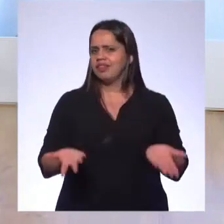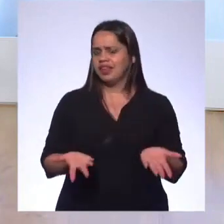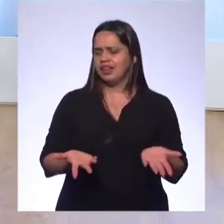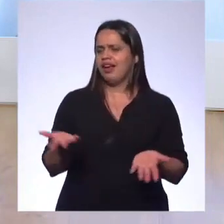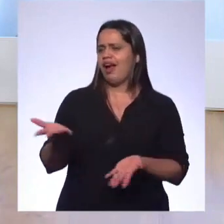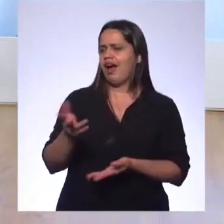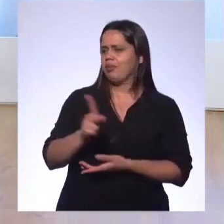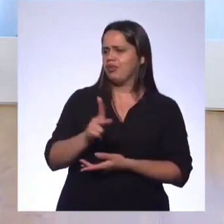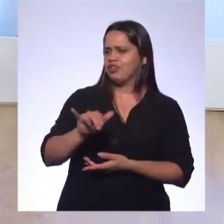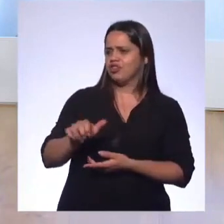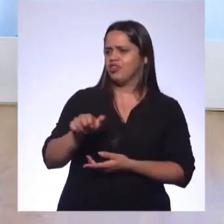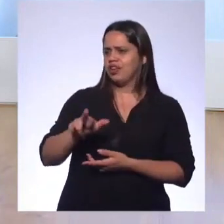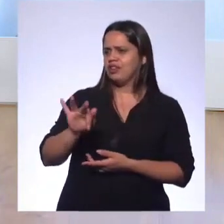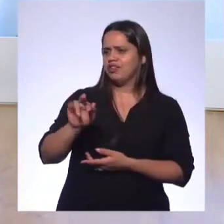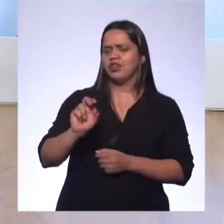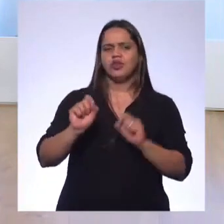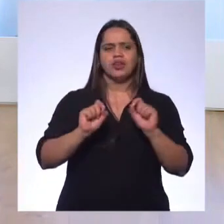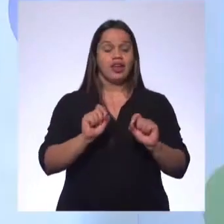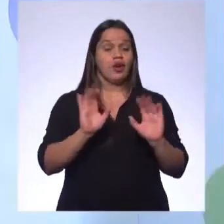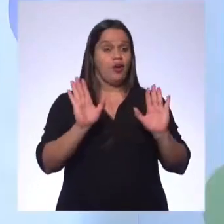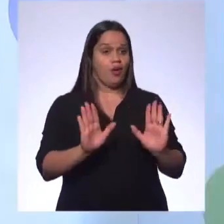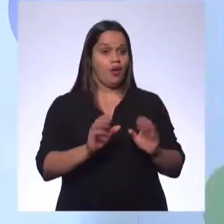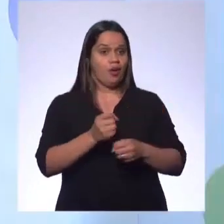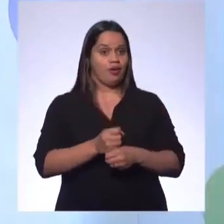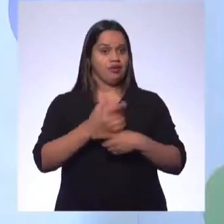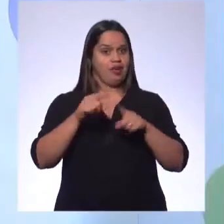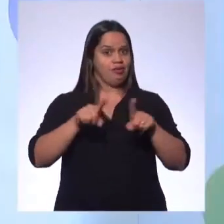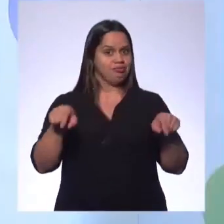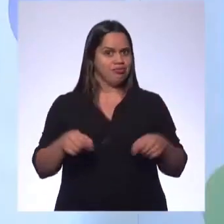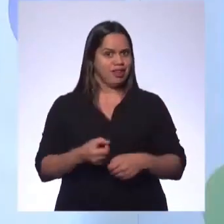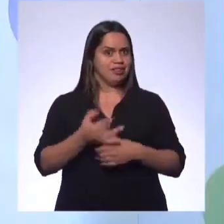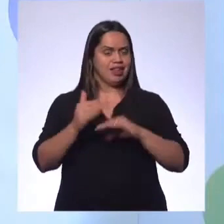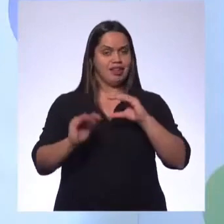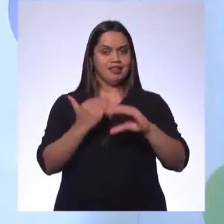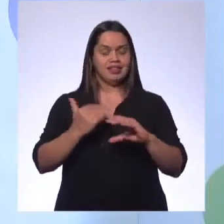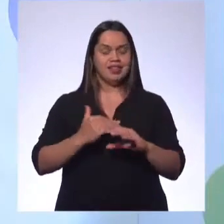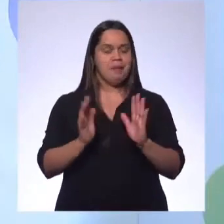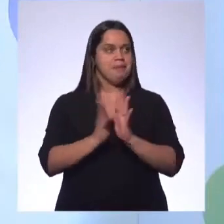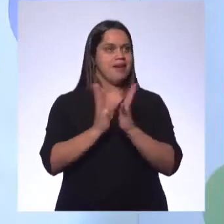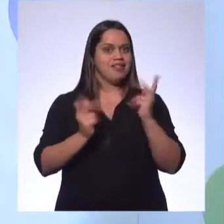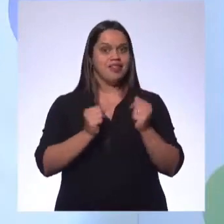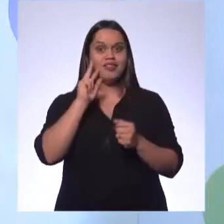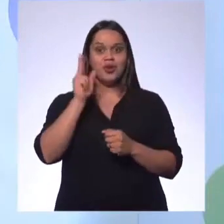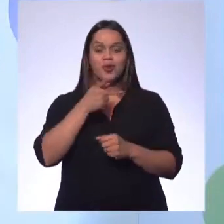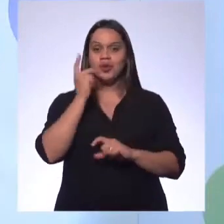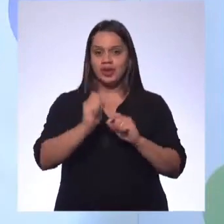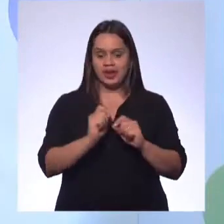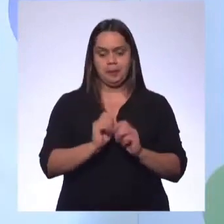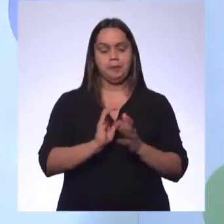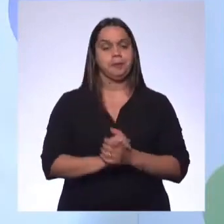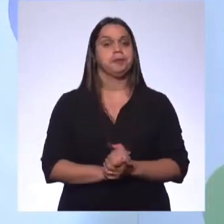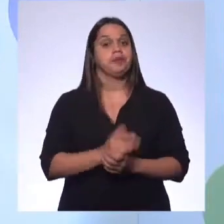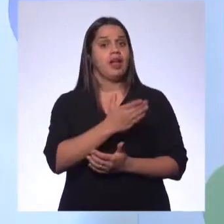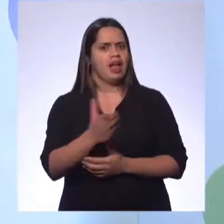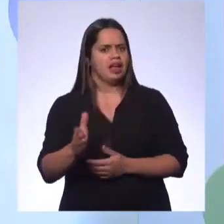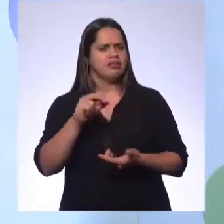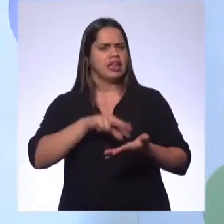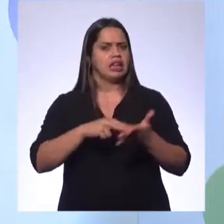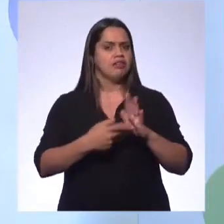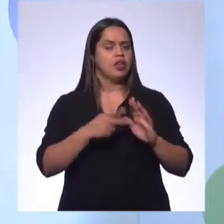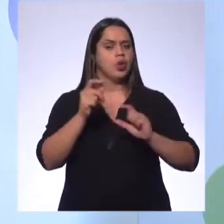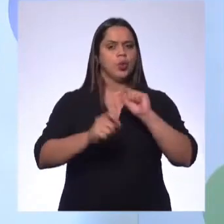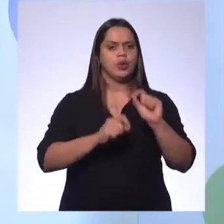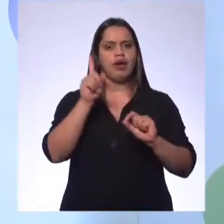eles estão falando aí? As contribuições estão incríveis, viu, tá? Eles estão dizendo aqui que, para eles,